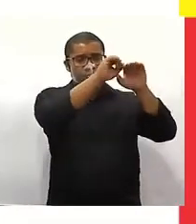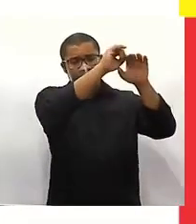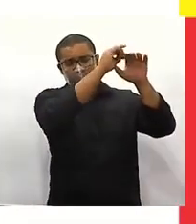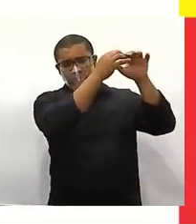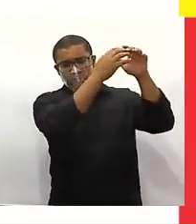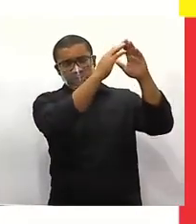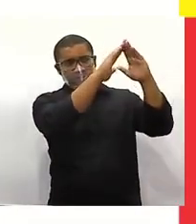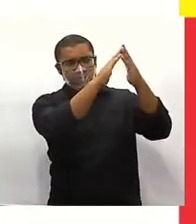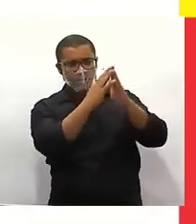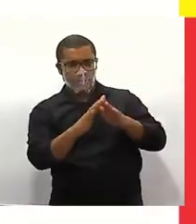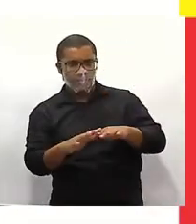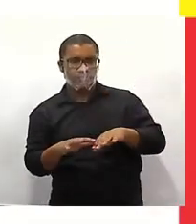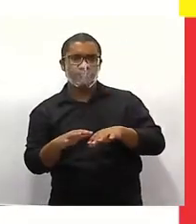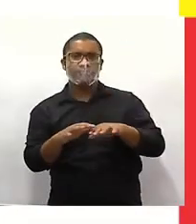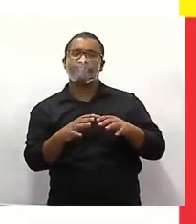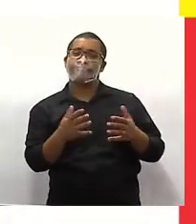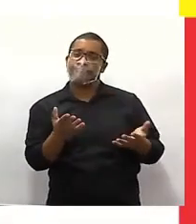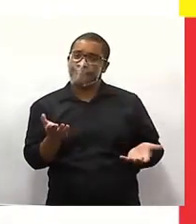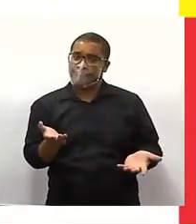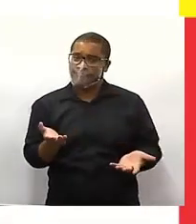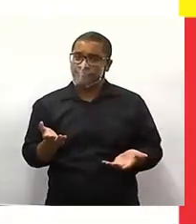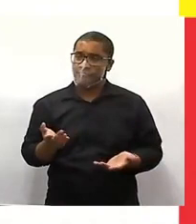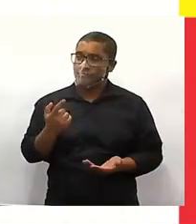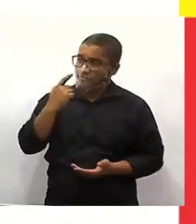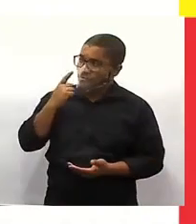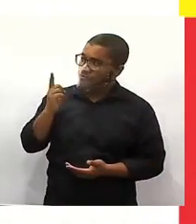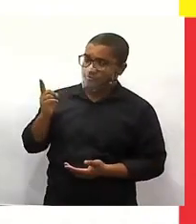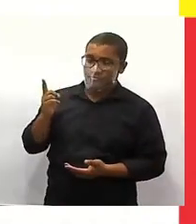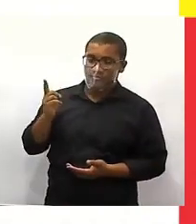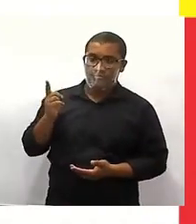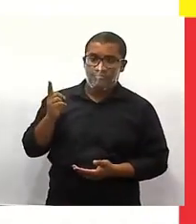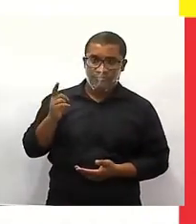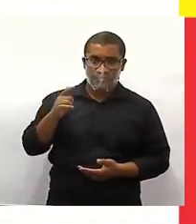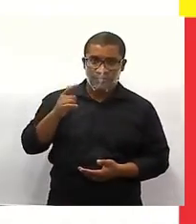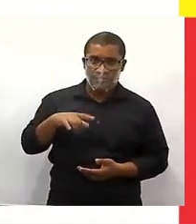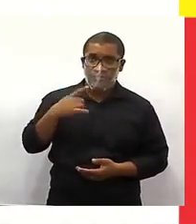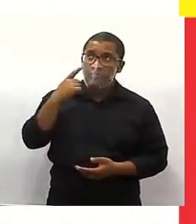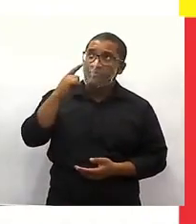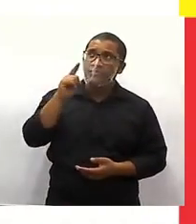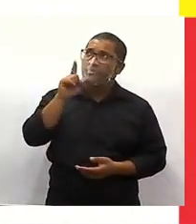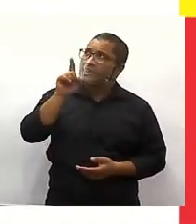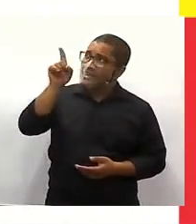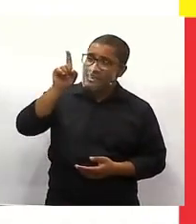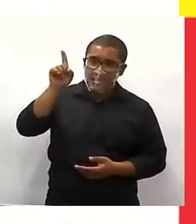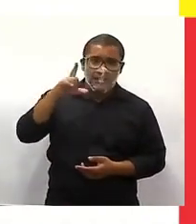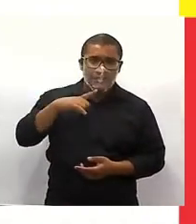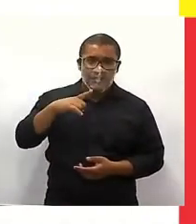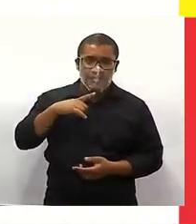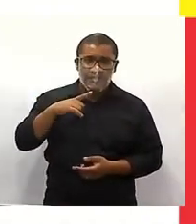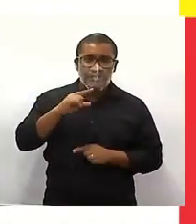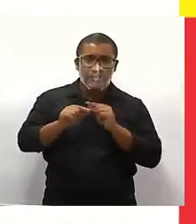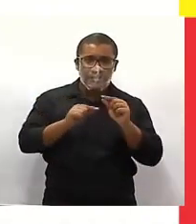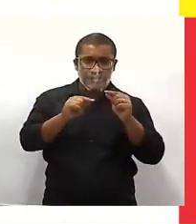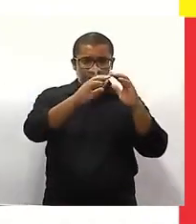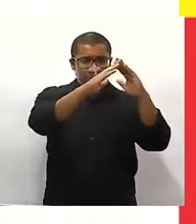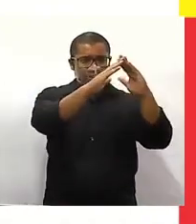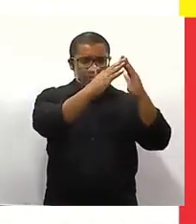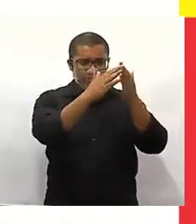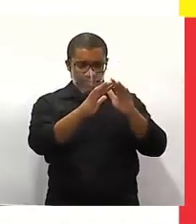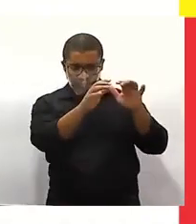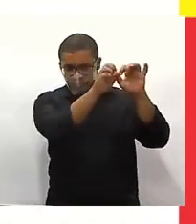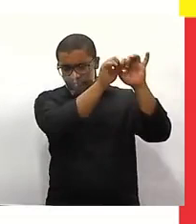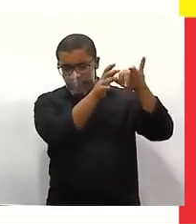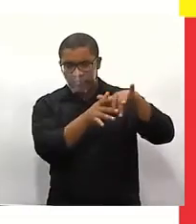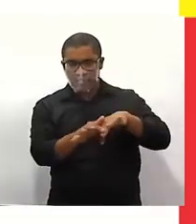questão. Né? O deslizamento, botei a imagem de novo para a gente tentar relacionar. O deslizamento nas encostas